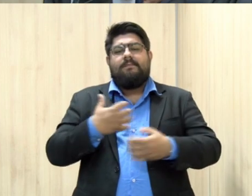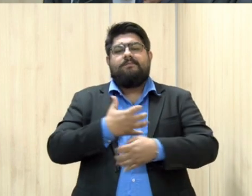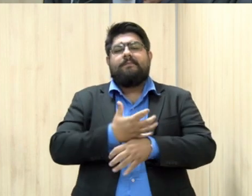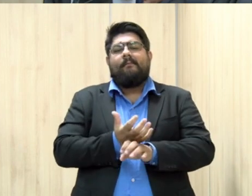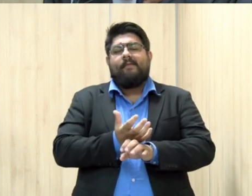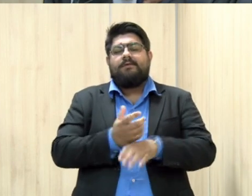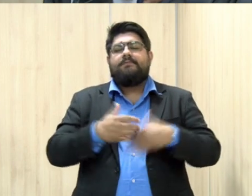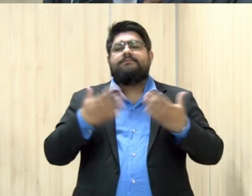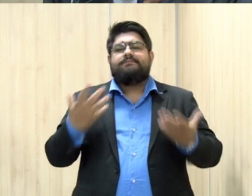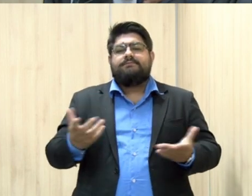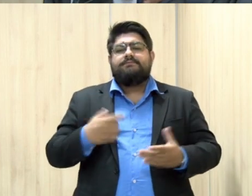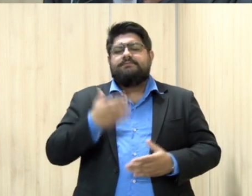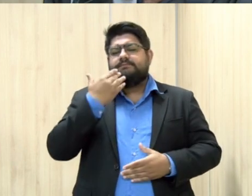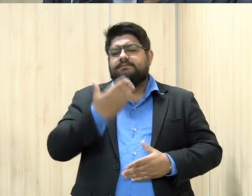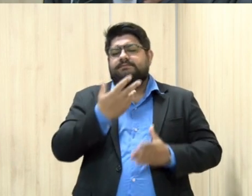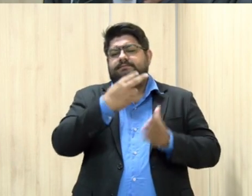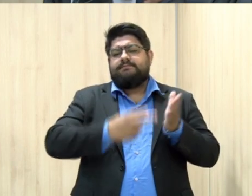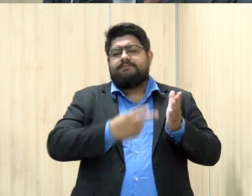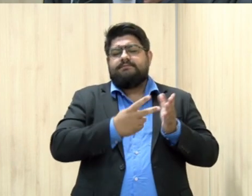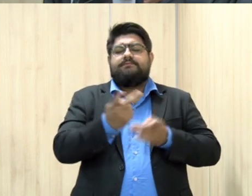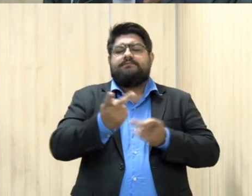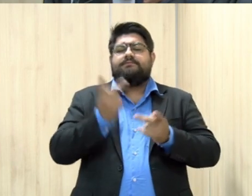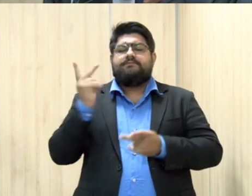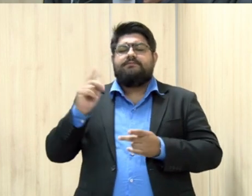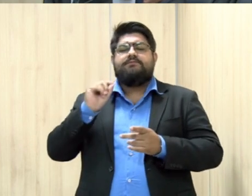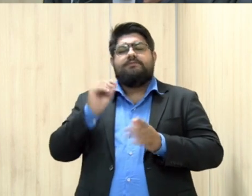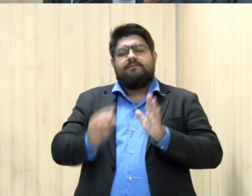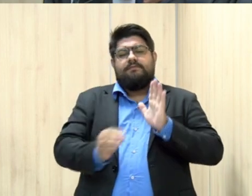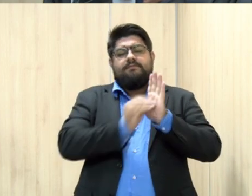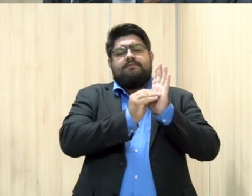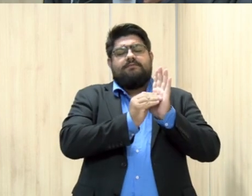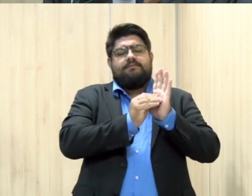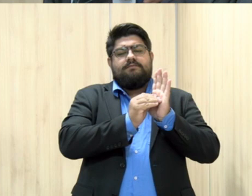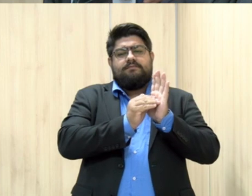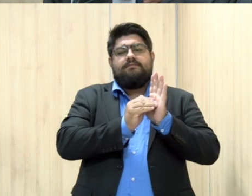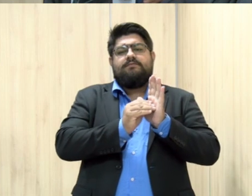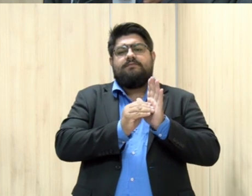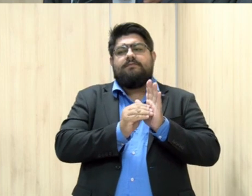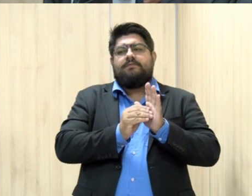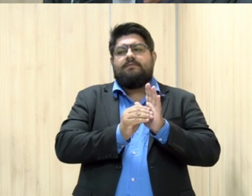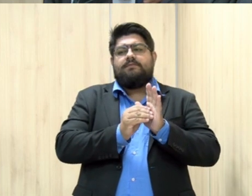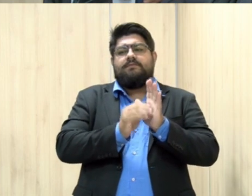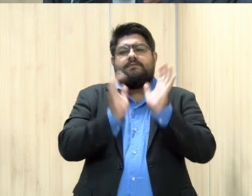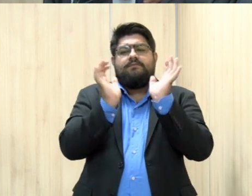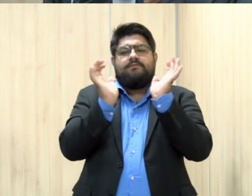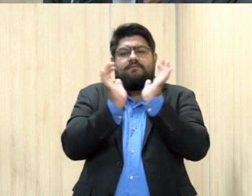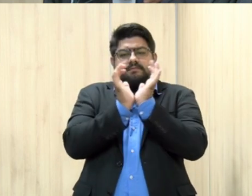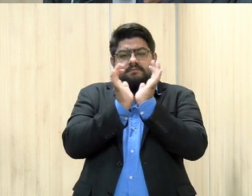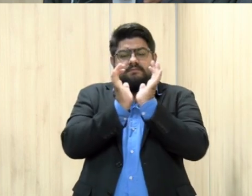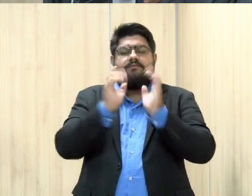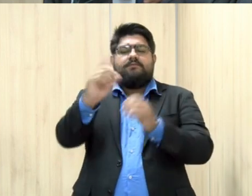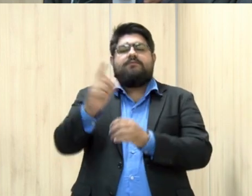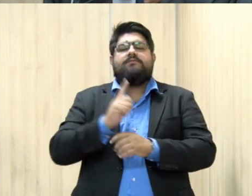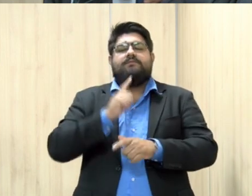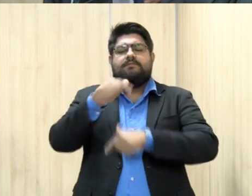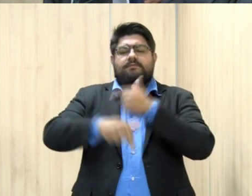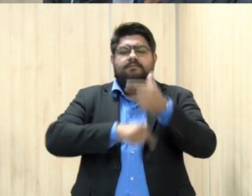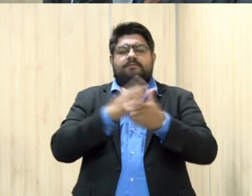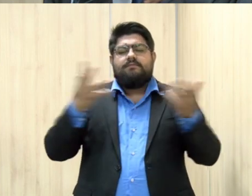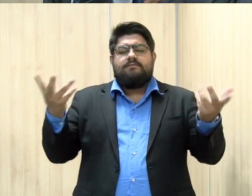pedir vista do projeto de vossa excelência para acrescentar as a paz que faz um trabalho maravilhoso